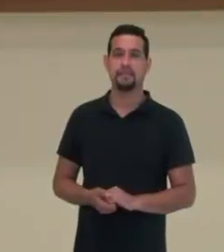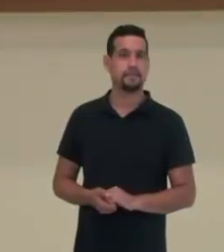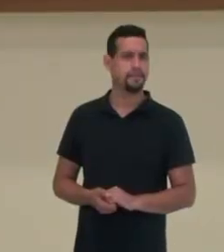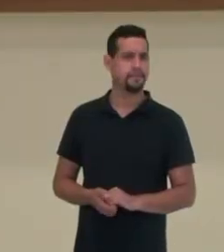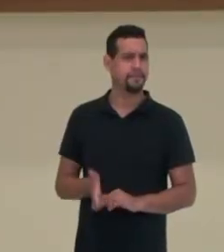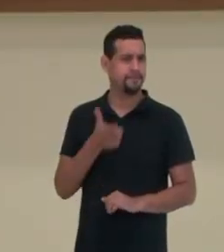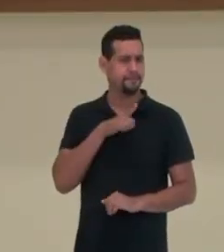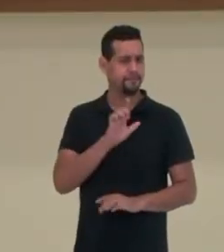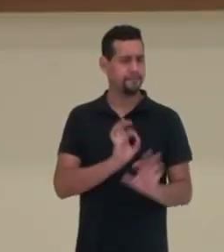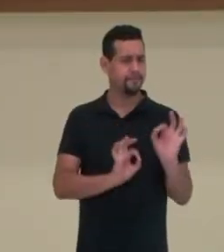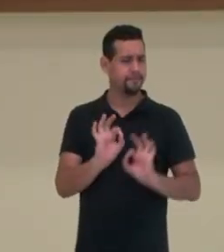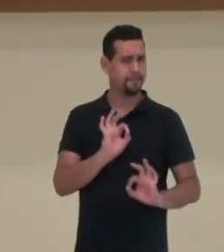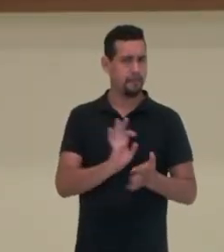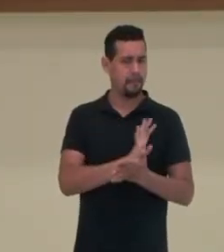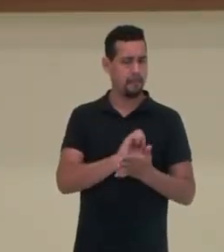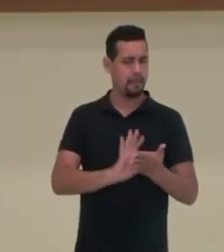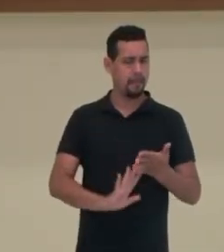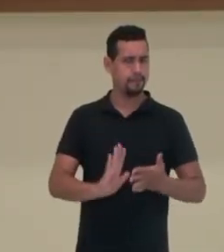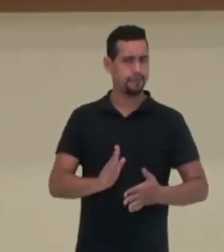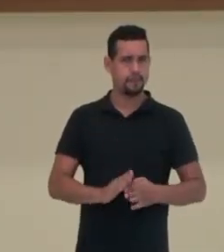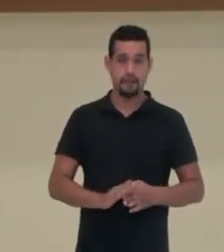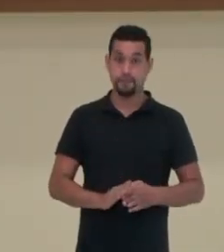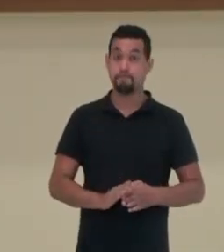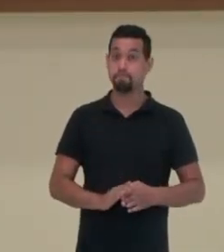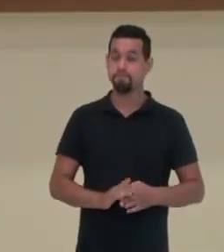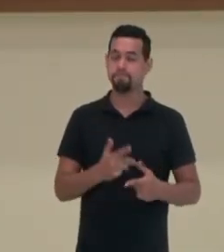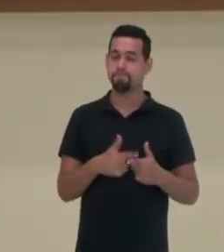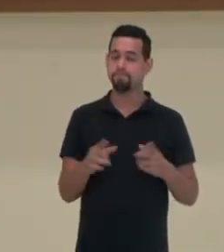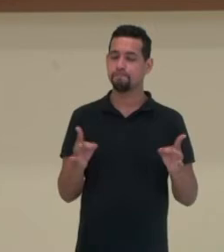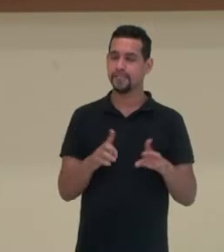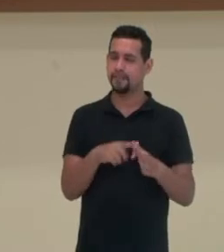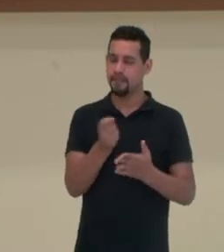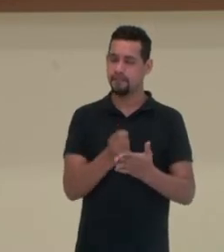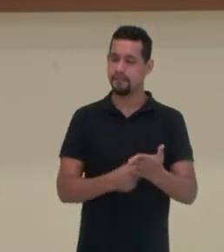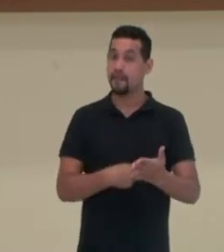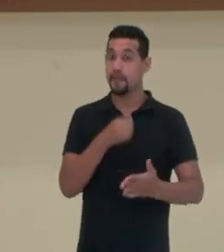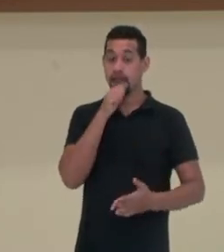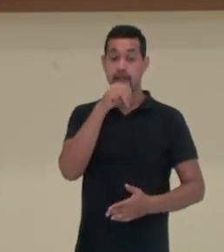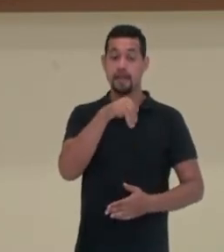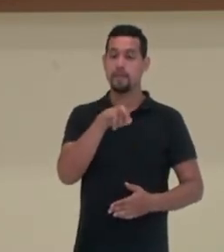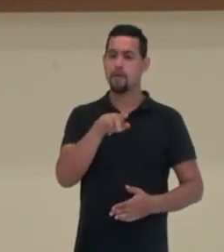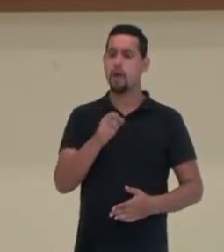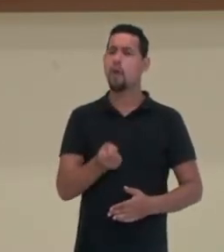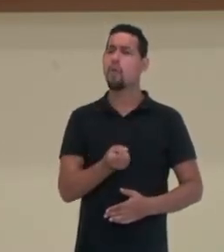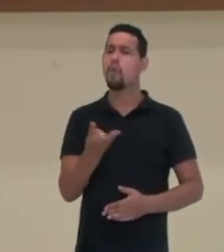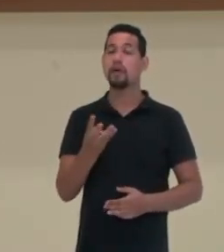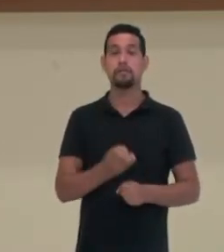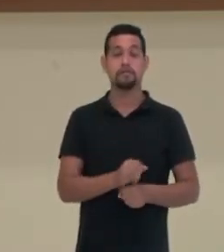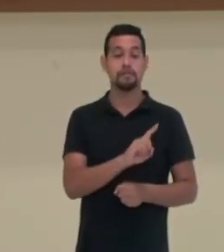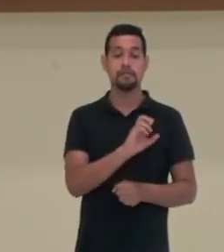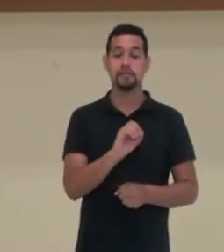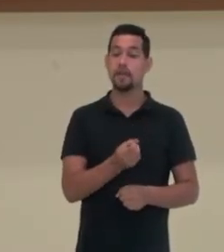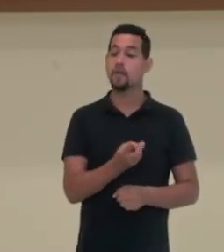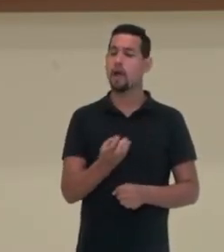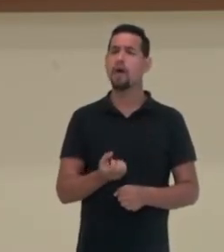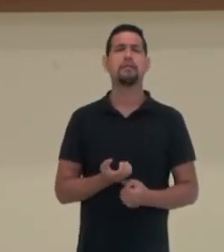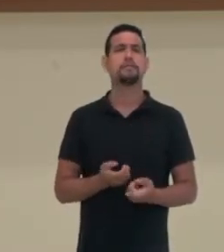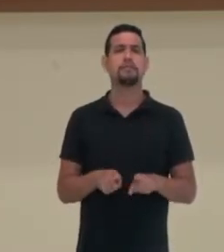Daí, conseguiu mexer com alguma coisa aí? Tira os dados do problema. Vai lá e escreve M igual a tanto, C igual a